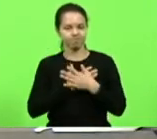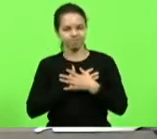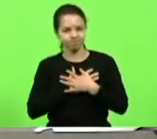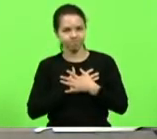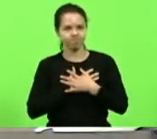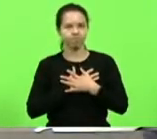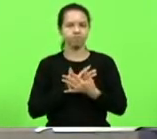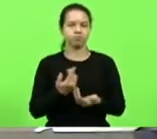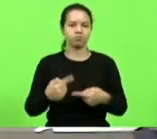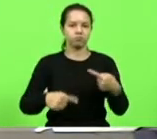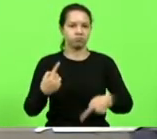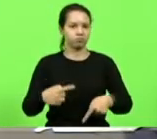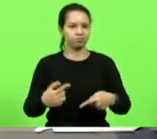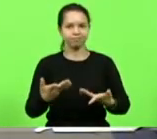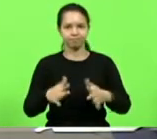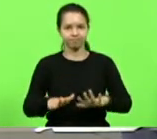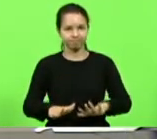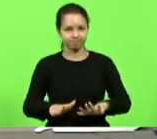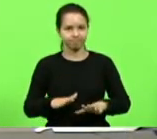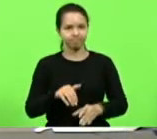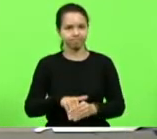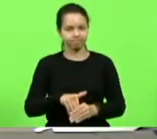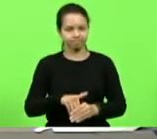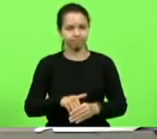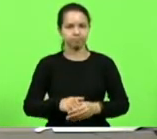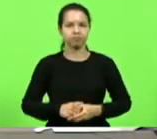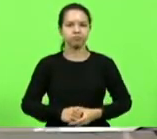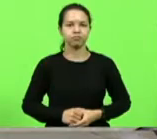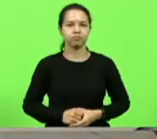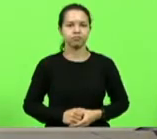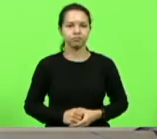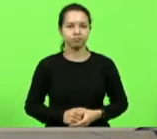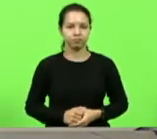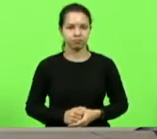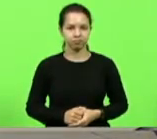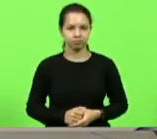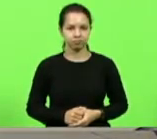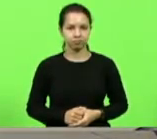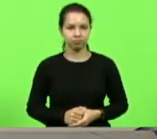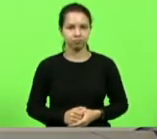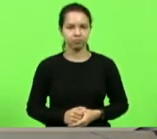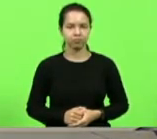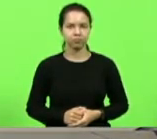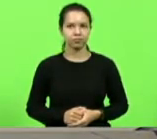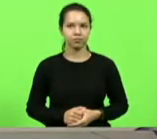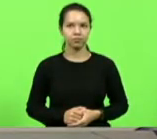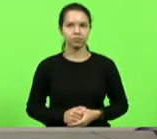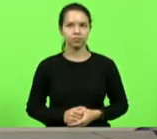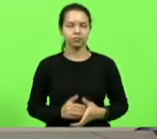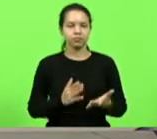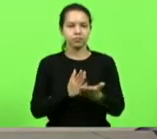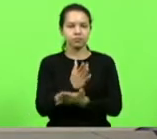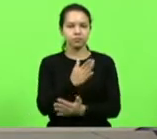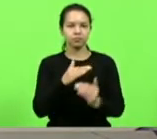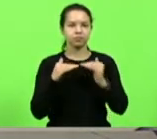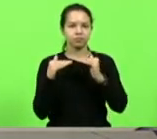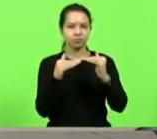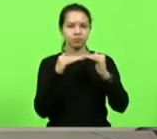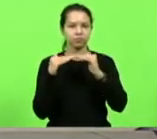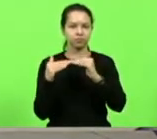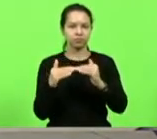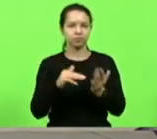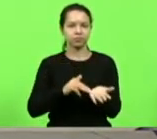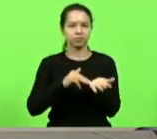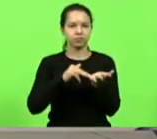discussão. Não havendo quem queira discutir, em votação, deputados que aprovam, permaneçam como se encontram. Aprovado por unanimidade.